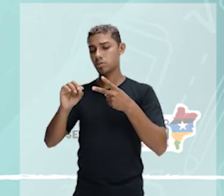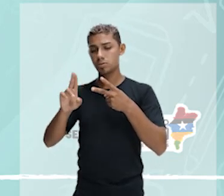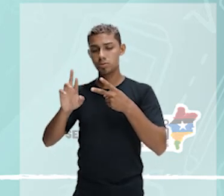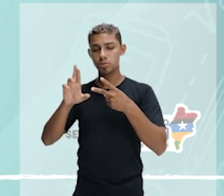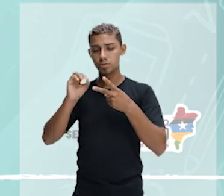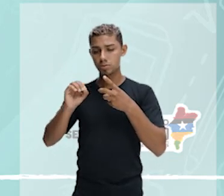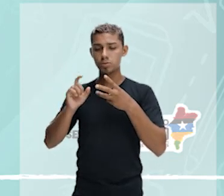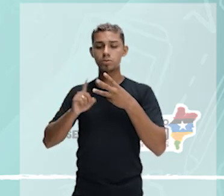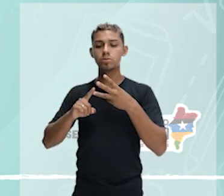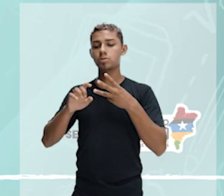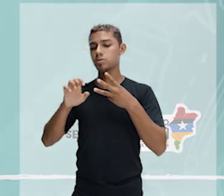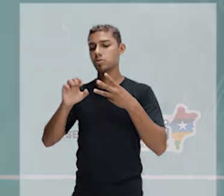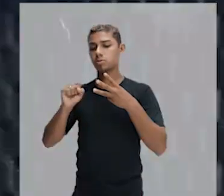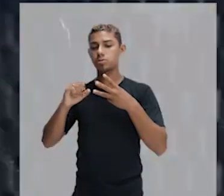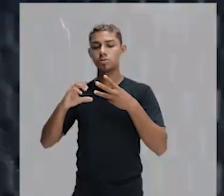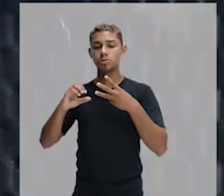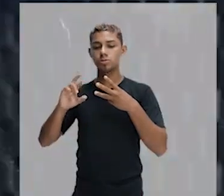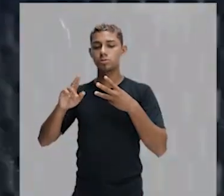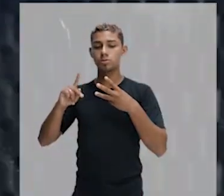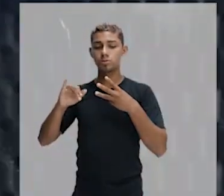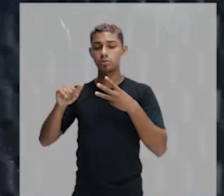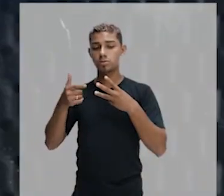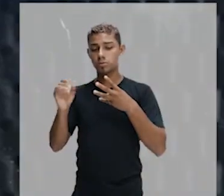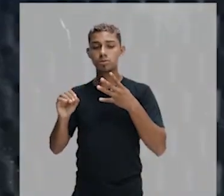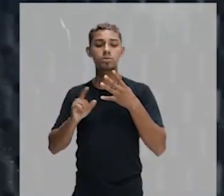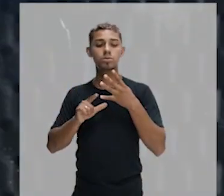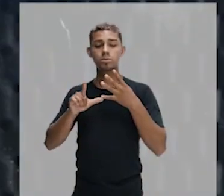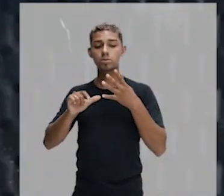de Lira. Então essas são as constelações